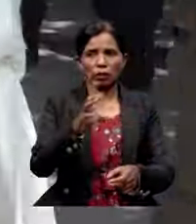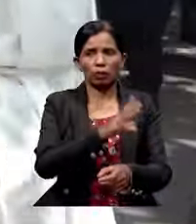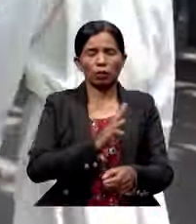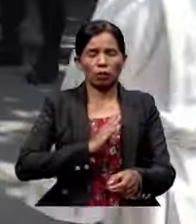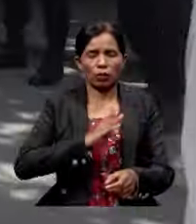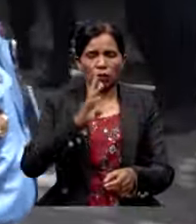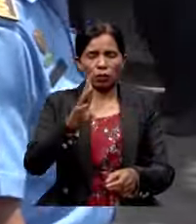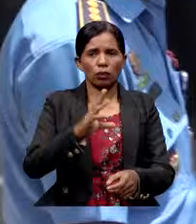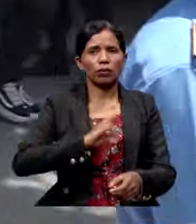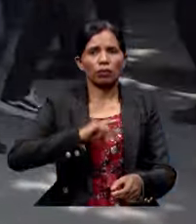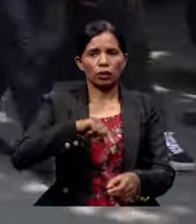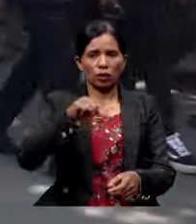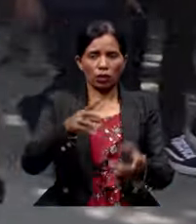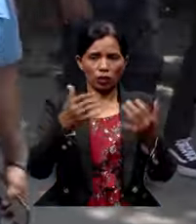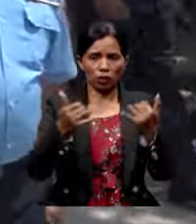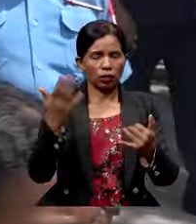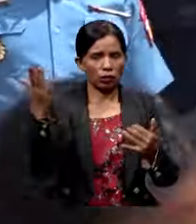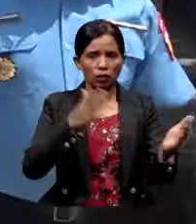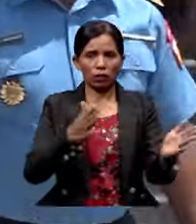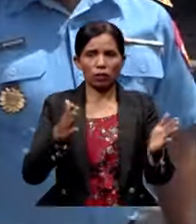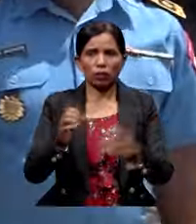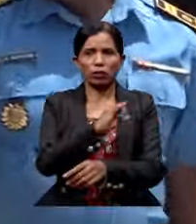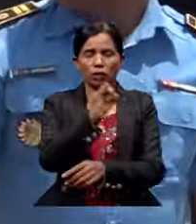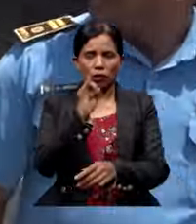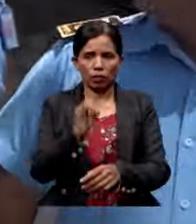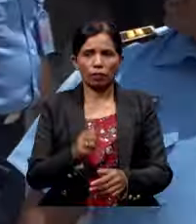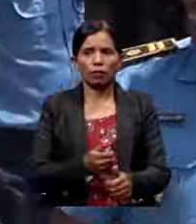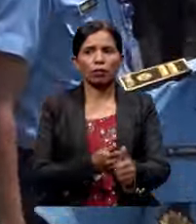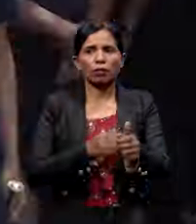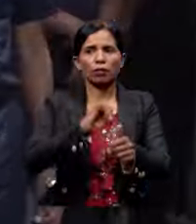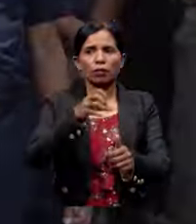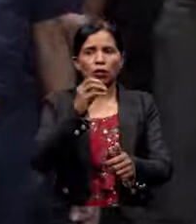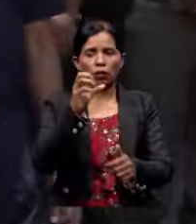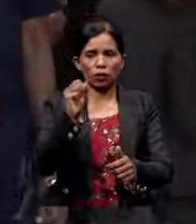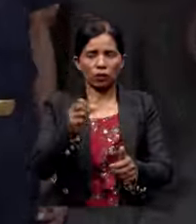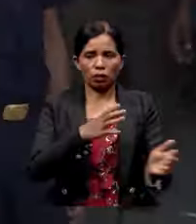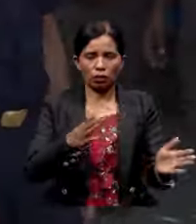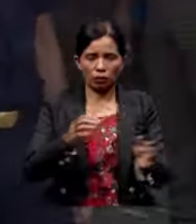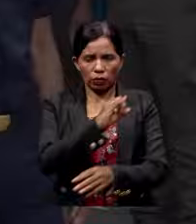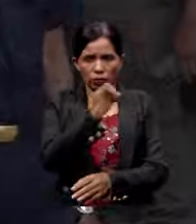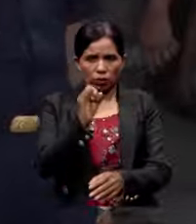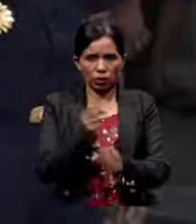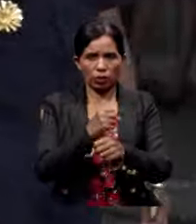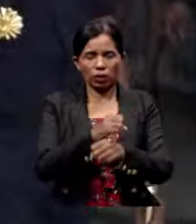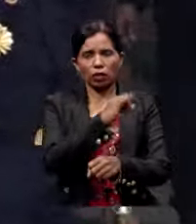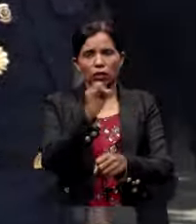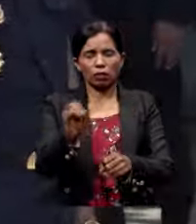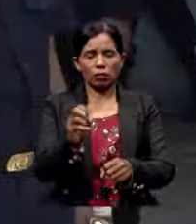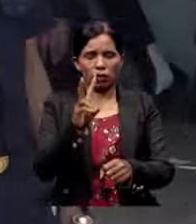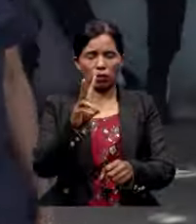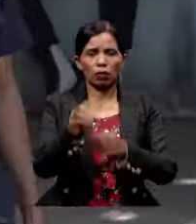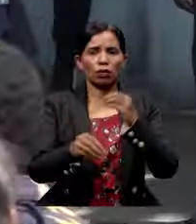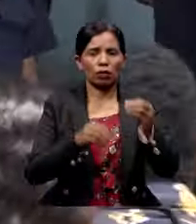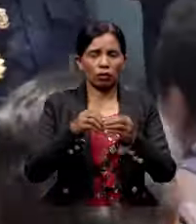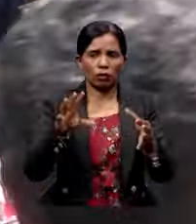no Vikeke Dadaune Ia Hela Processo de Investigação. Tuir José Soares, Benhira Processo de Investigação na Identifica Evidência Ruma Conaba